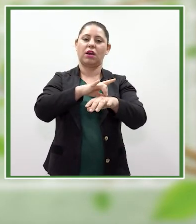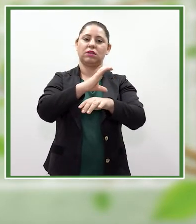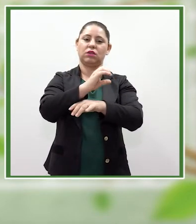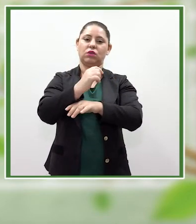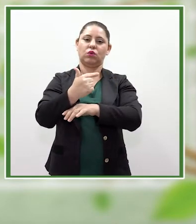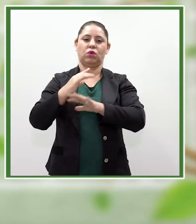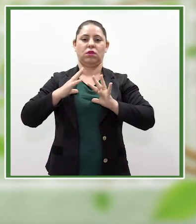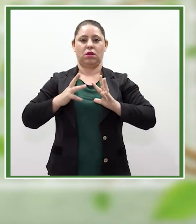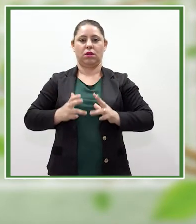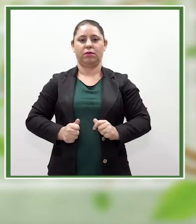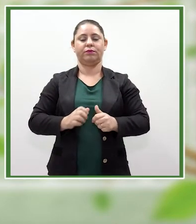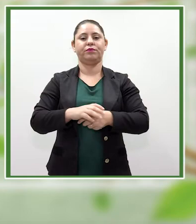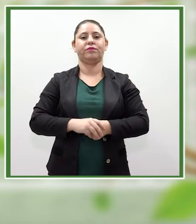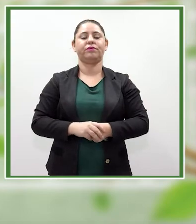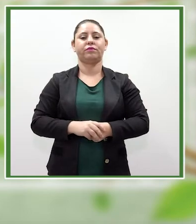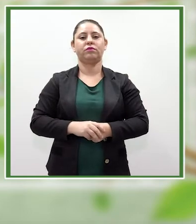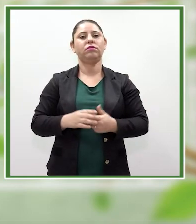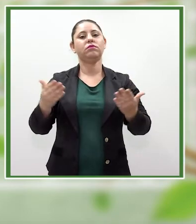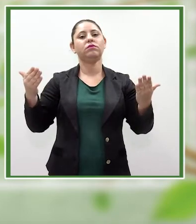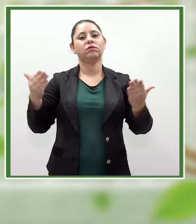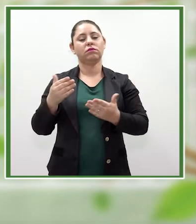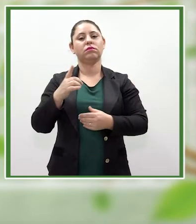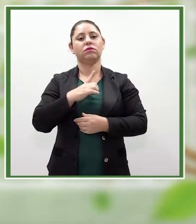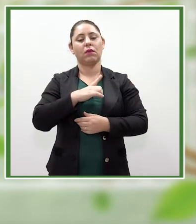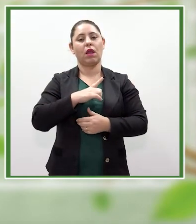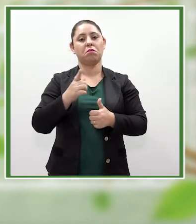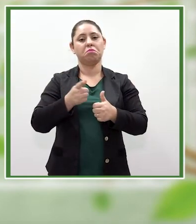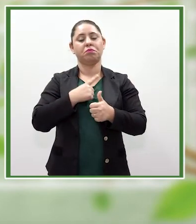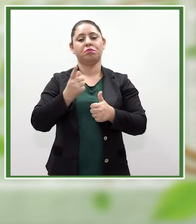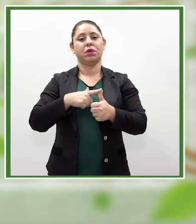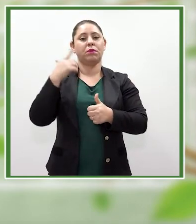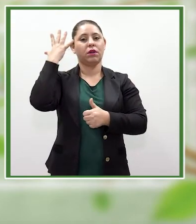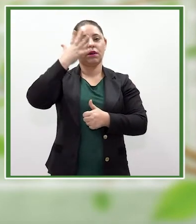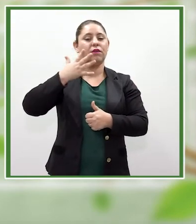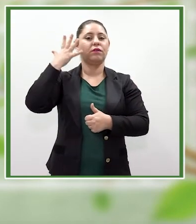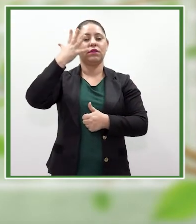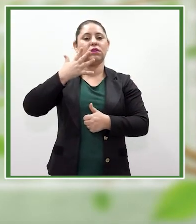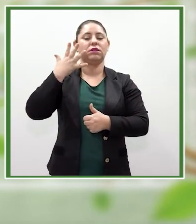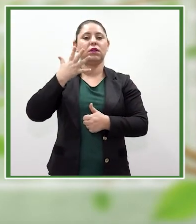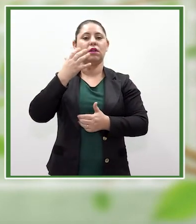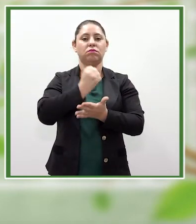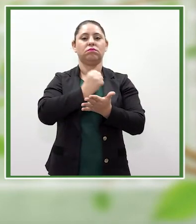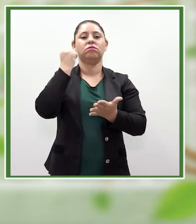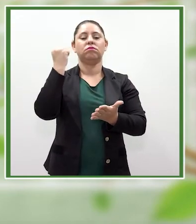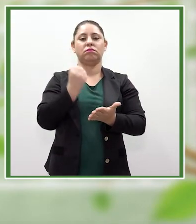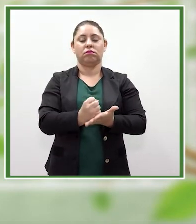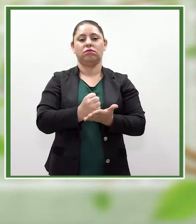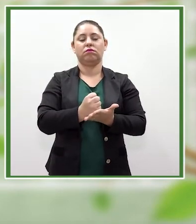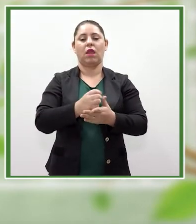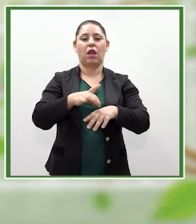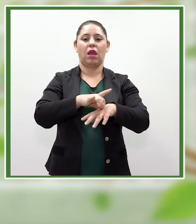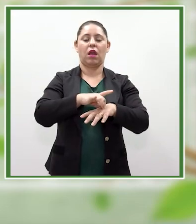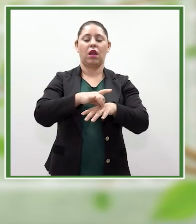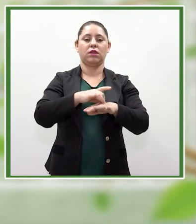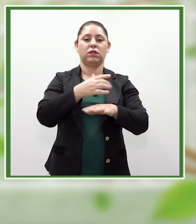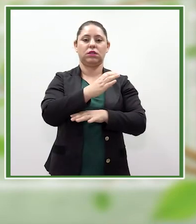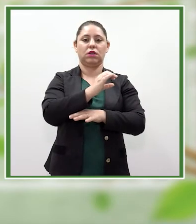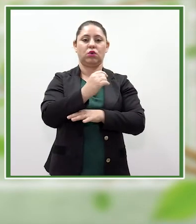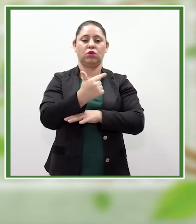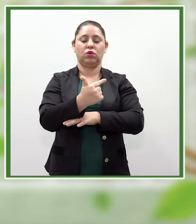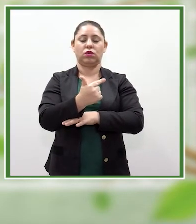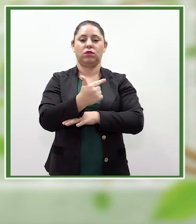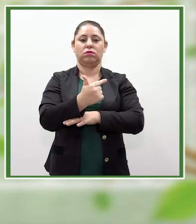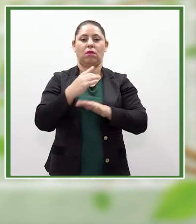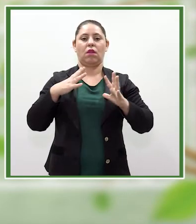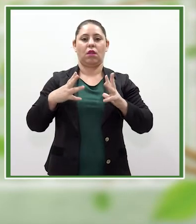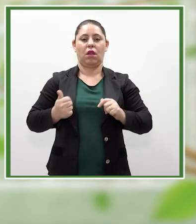Atualmente nós temos então a primeira fazenda com certificação carne-carbono neutro a partir de 2020, que também fica aqui no estado,